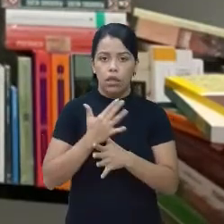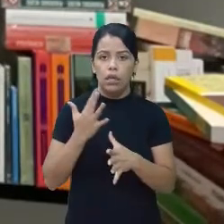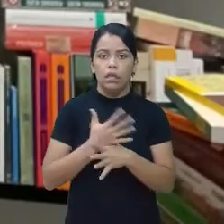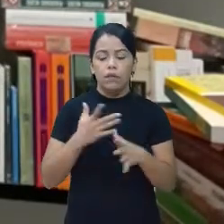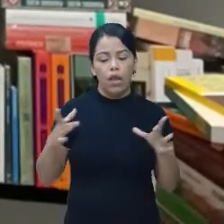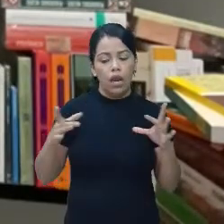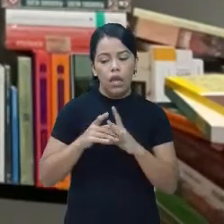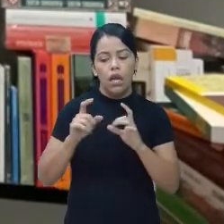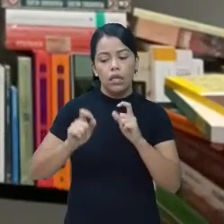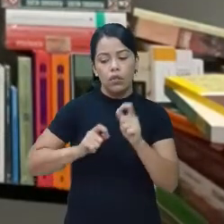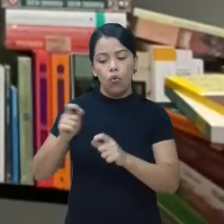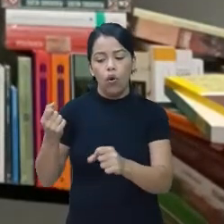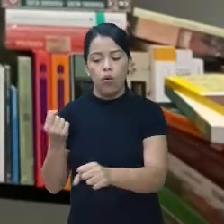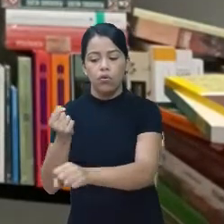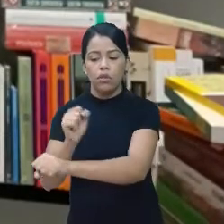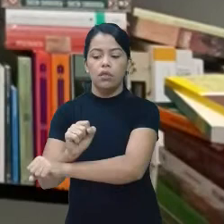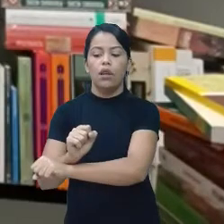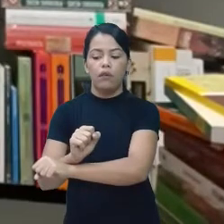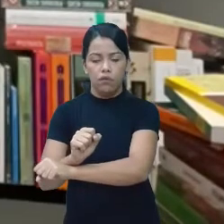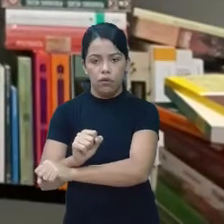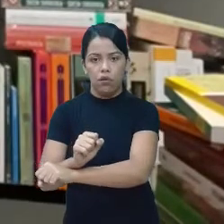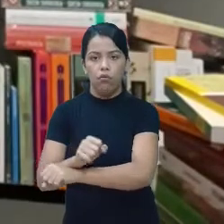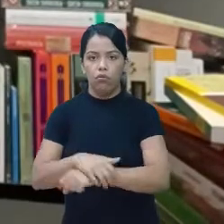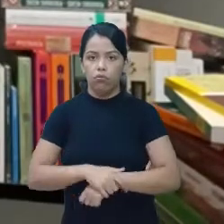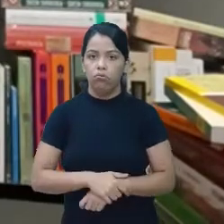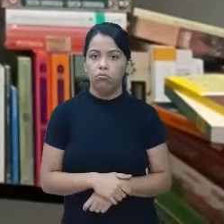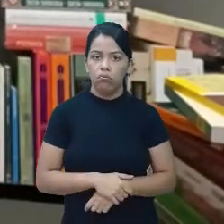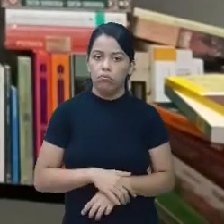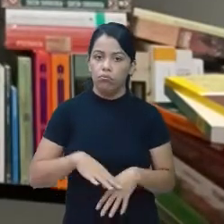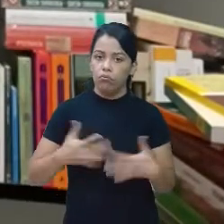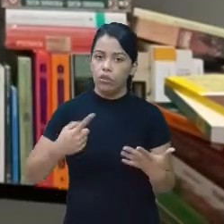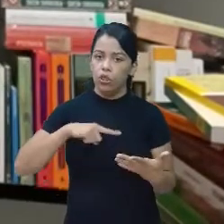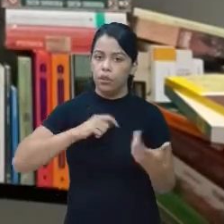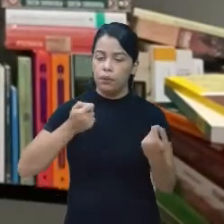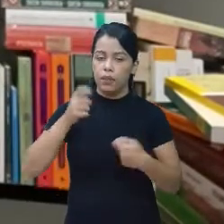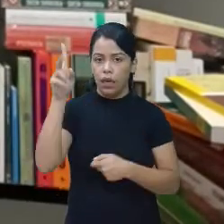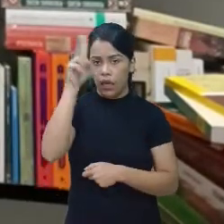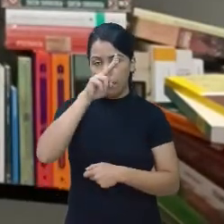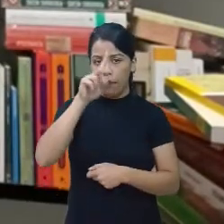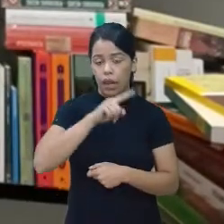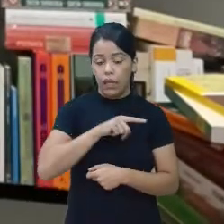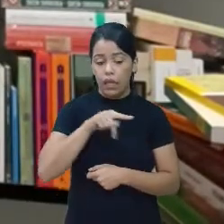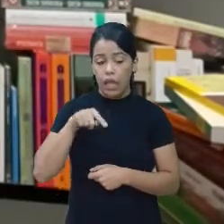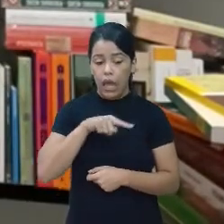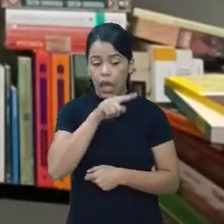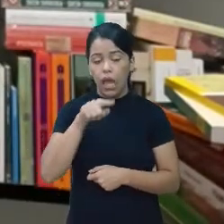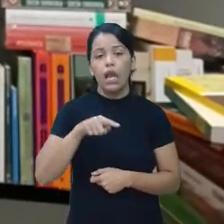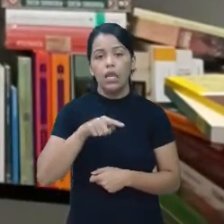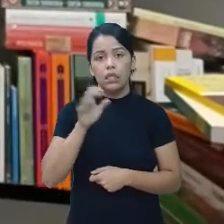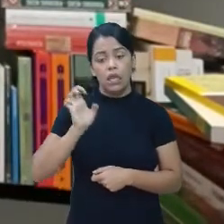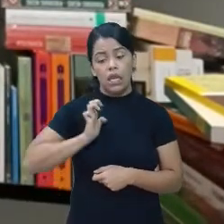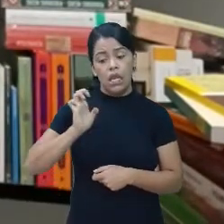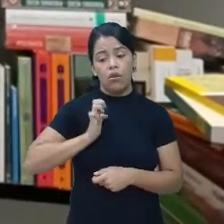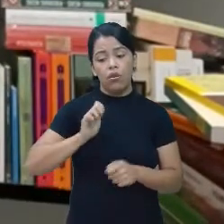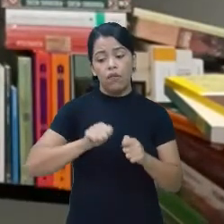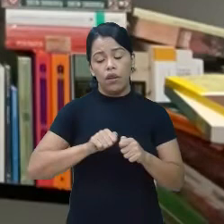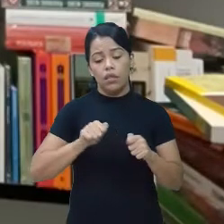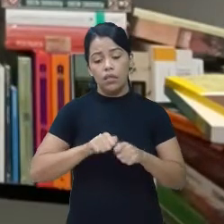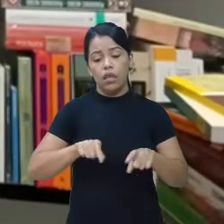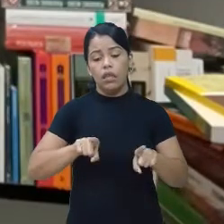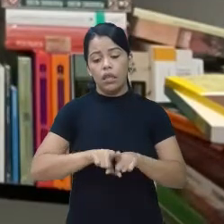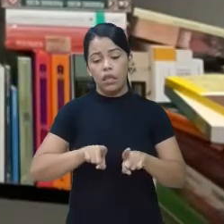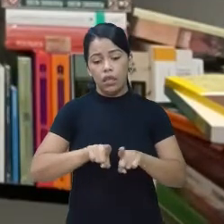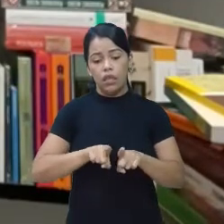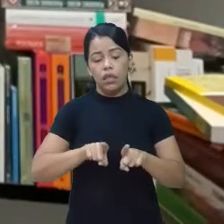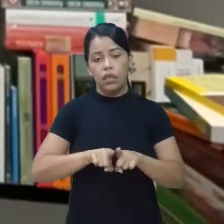ligados ao tráfico. Devemos lembrar também que os mesmos homens que faziam o tráfico também levantavam